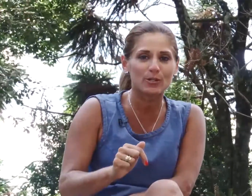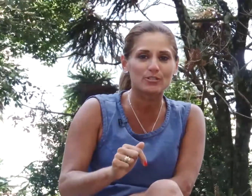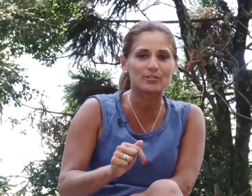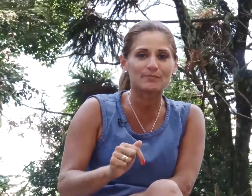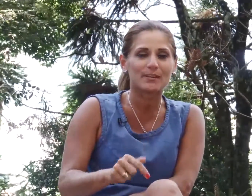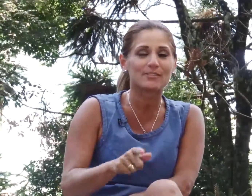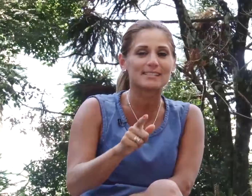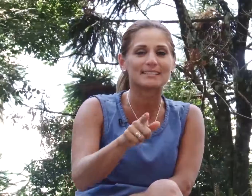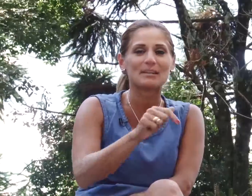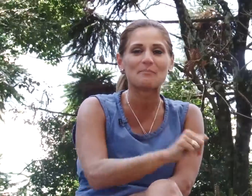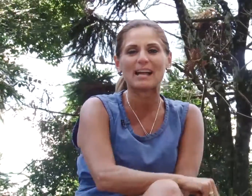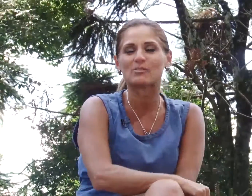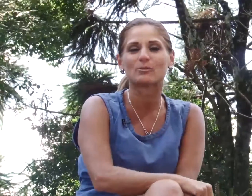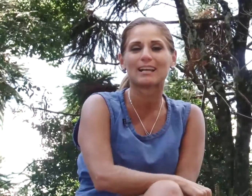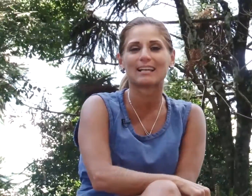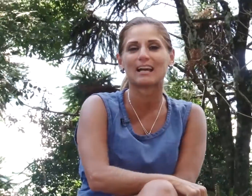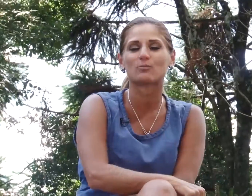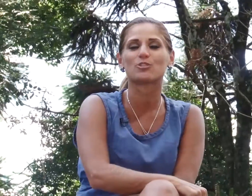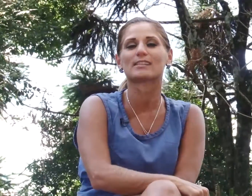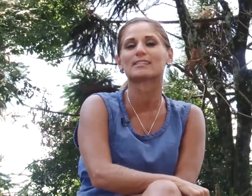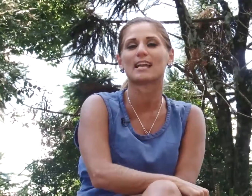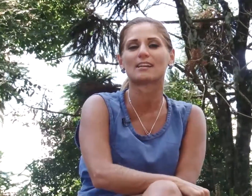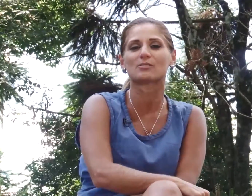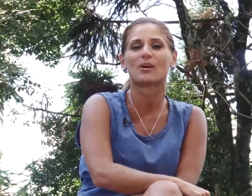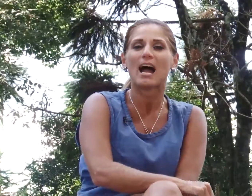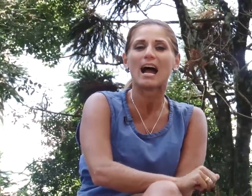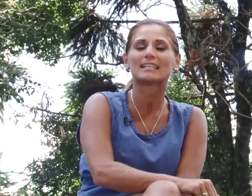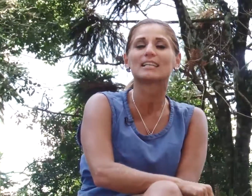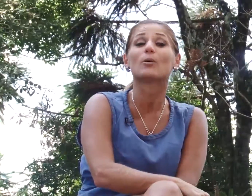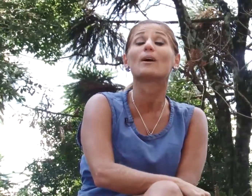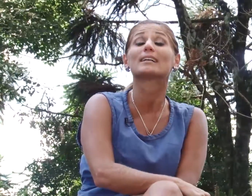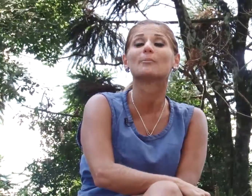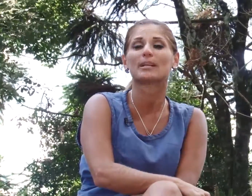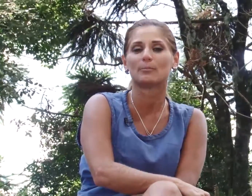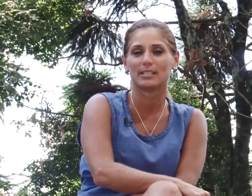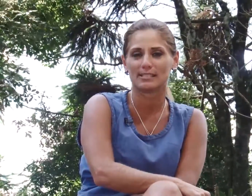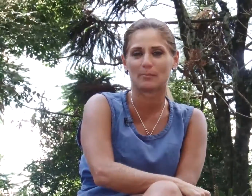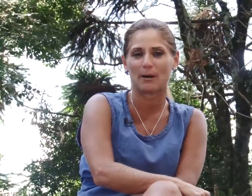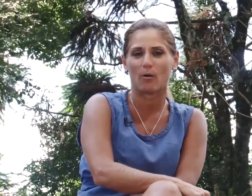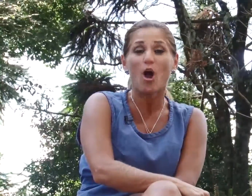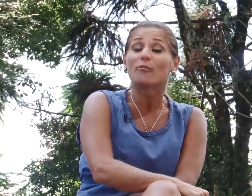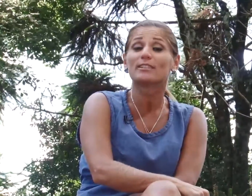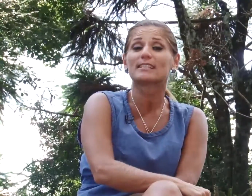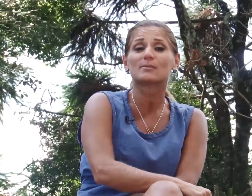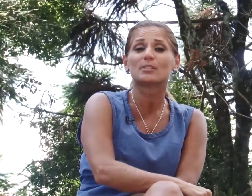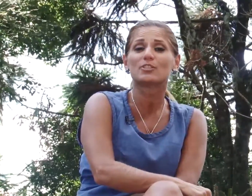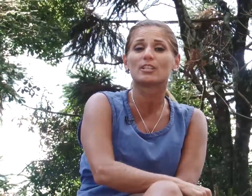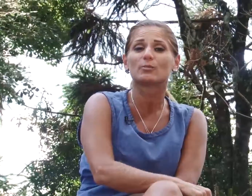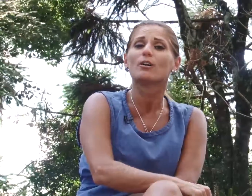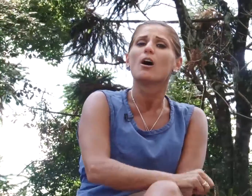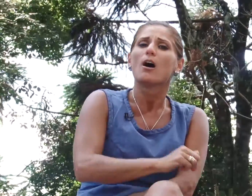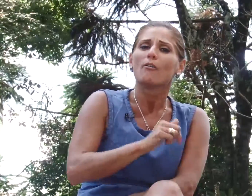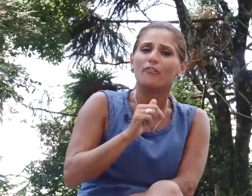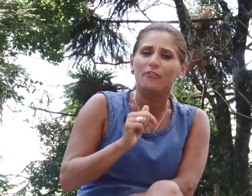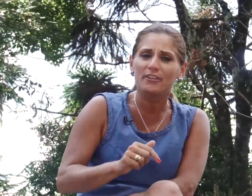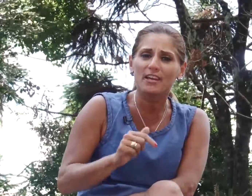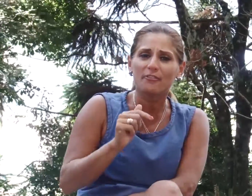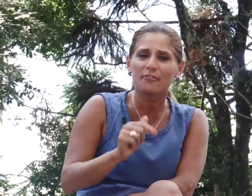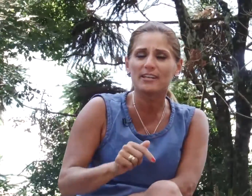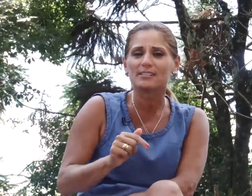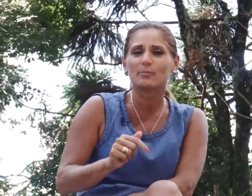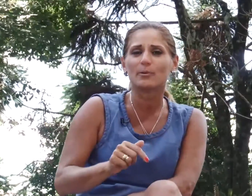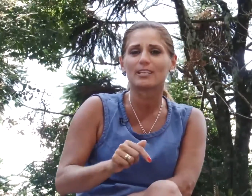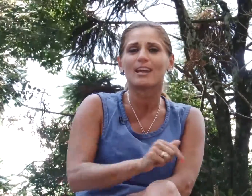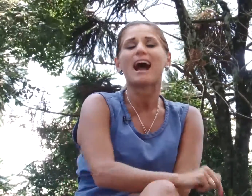de hoje você tem mais um canal de acesso aqui com a Câmara Municipal. Foi transmitido